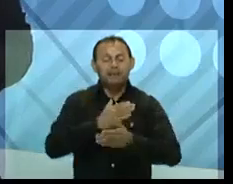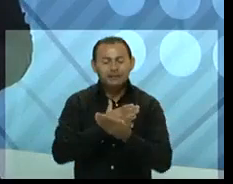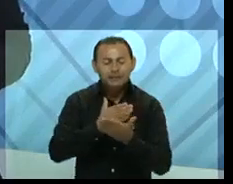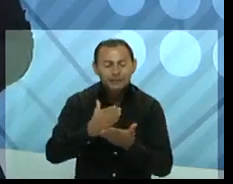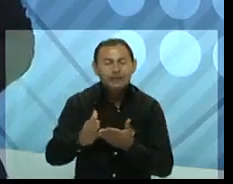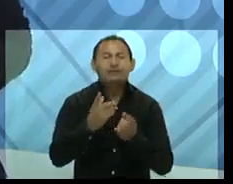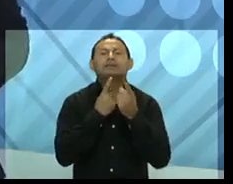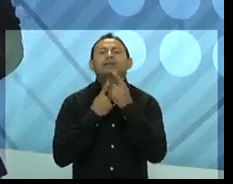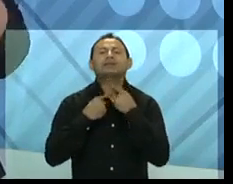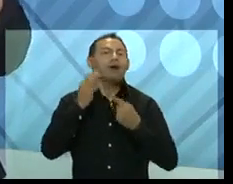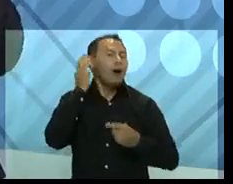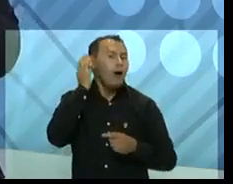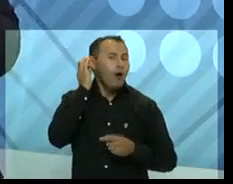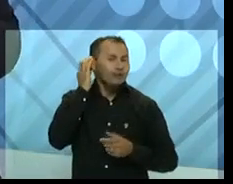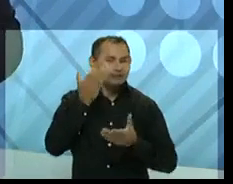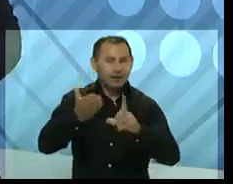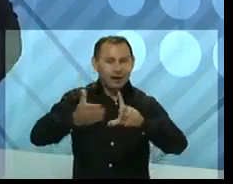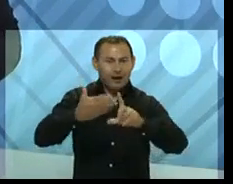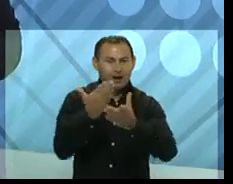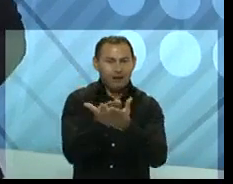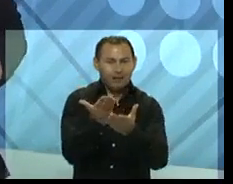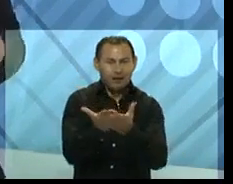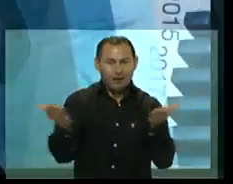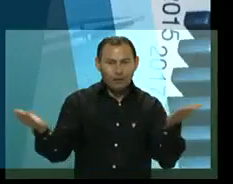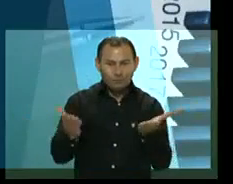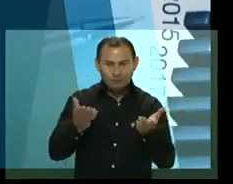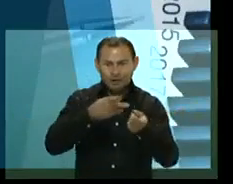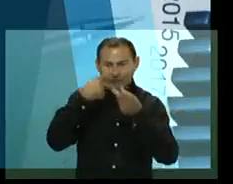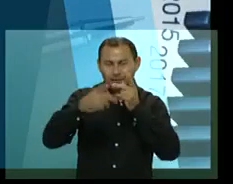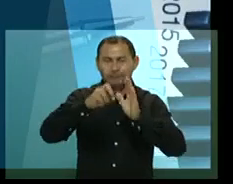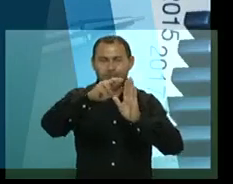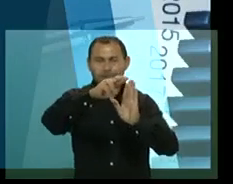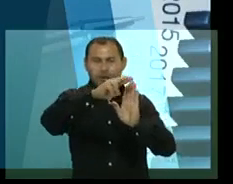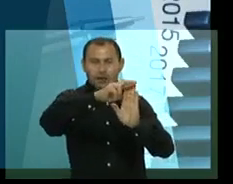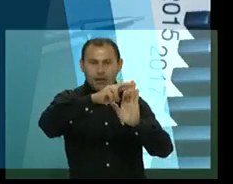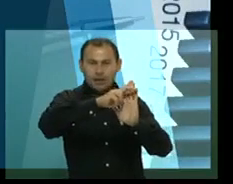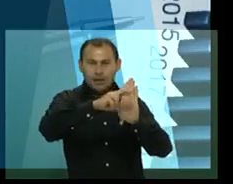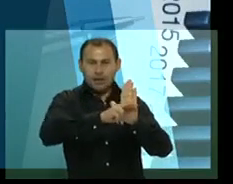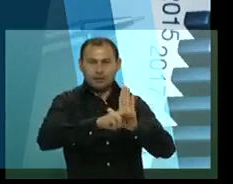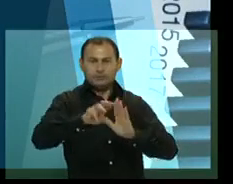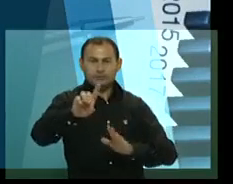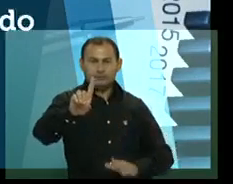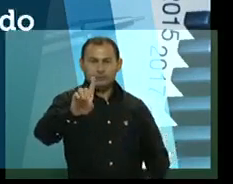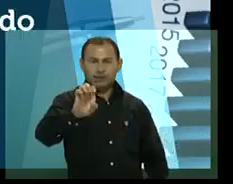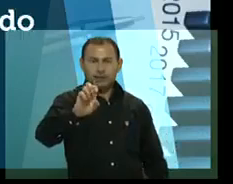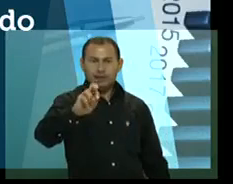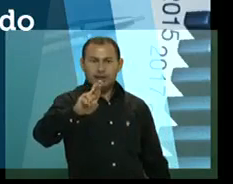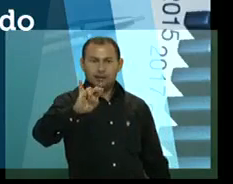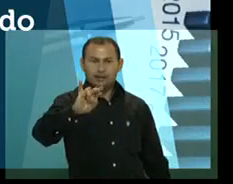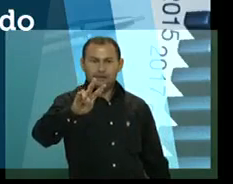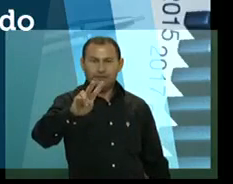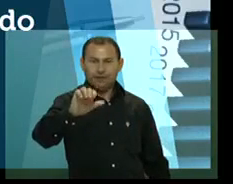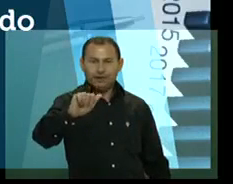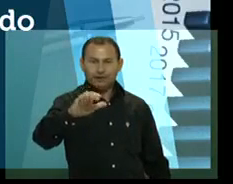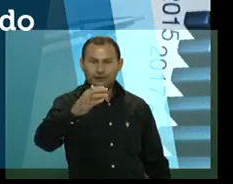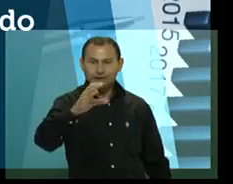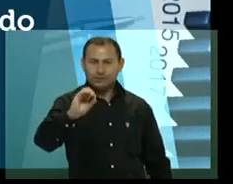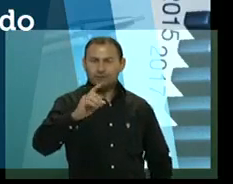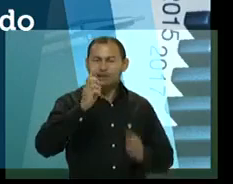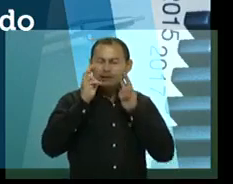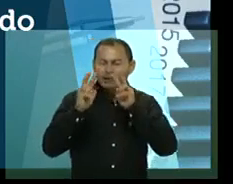ótima aula, onde nesta aula de hoje nós vamos falar de regras de derivação. Para quem está nos acompanhando aí